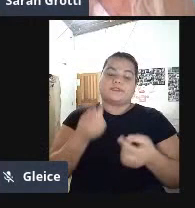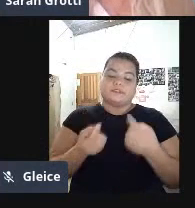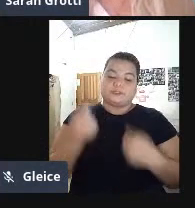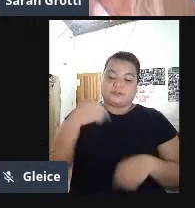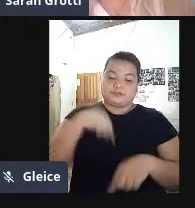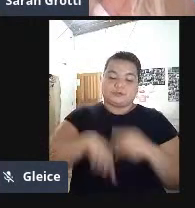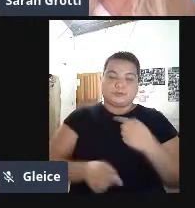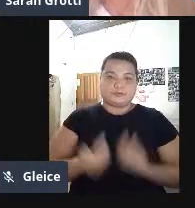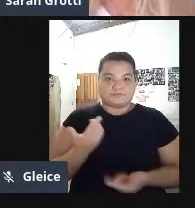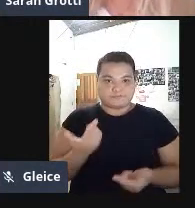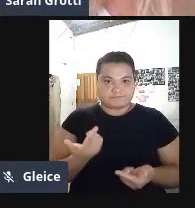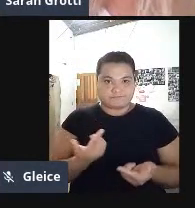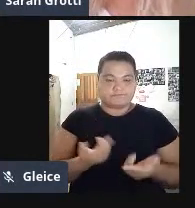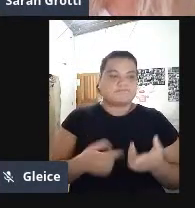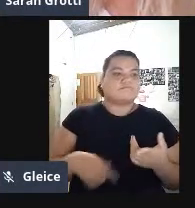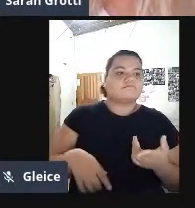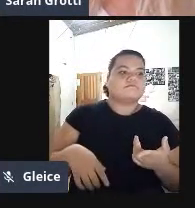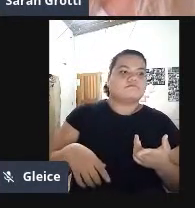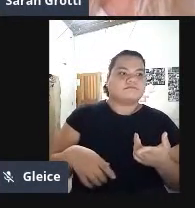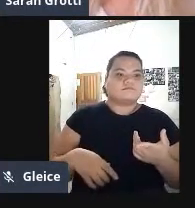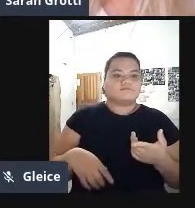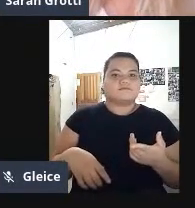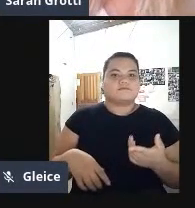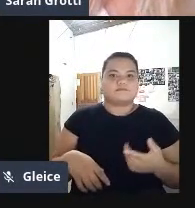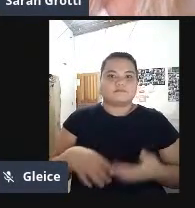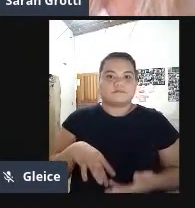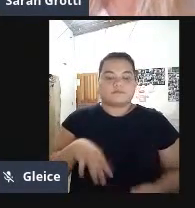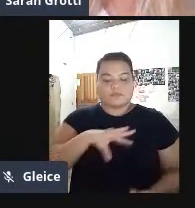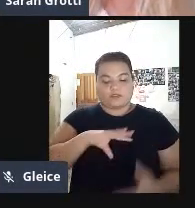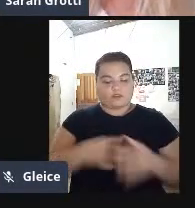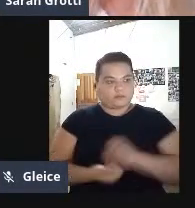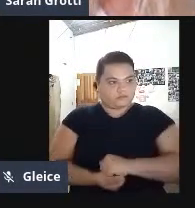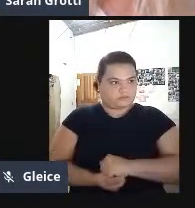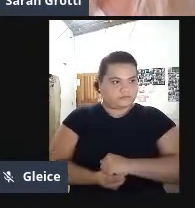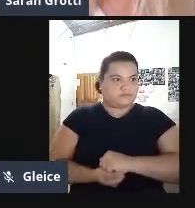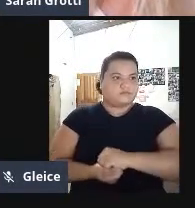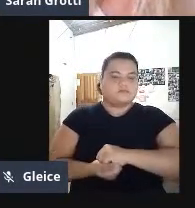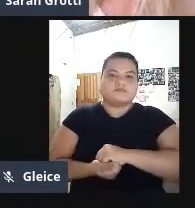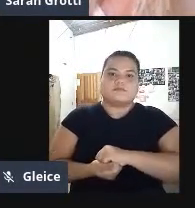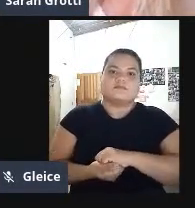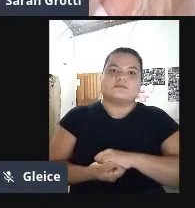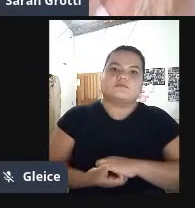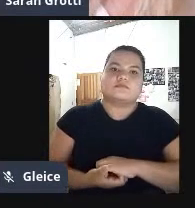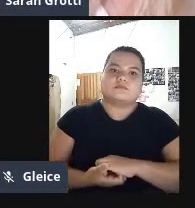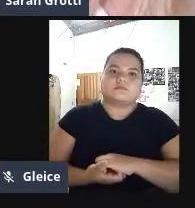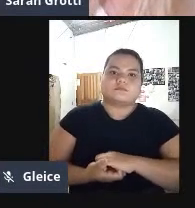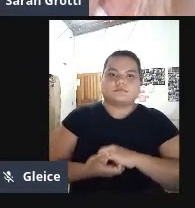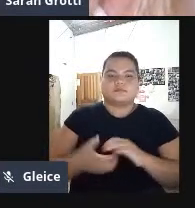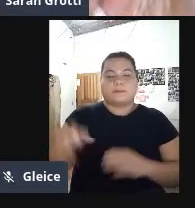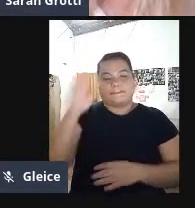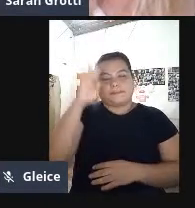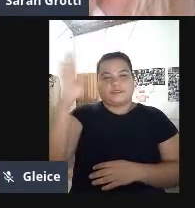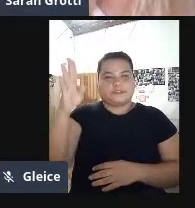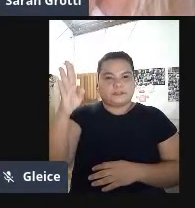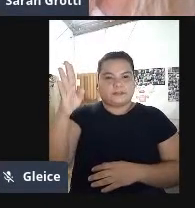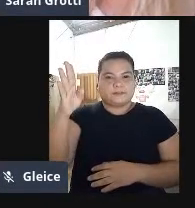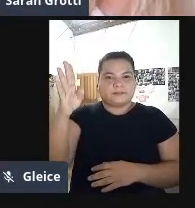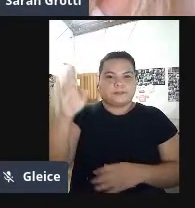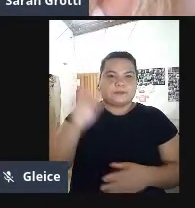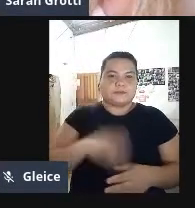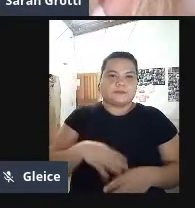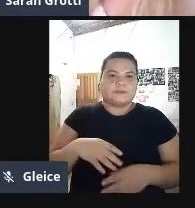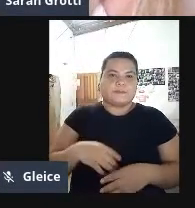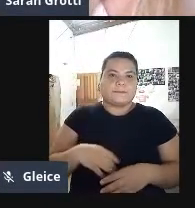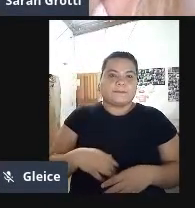gente, principalmente os estudantes, a gente sabe, né, que a proteína ali é essencial, principalmente também para aumentar a